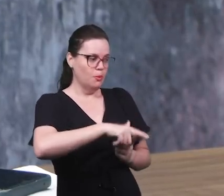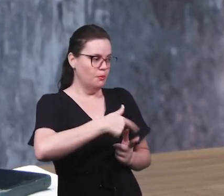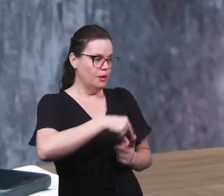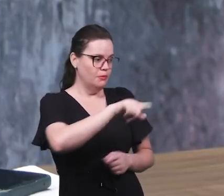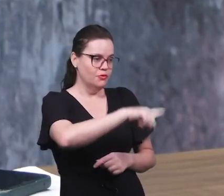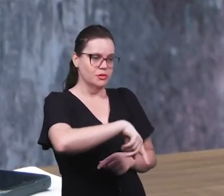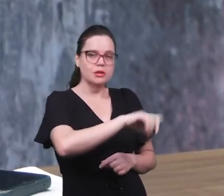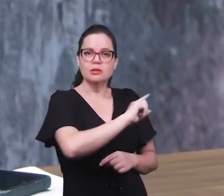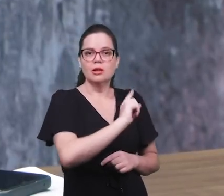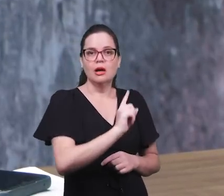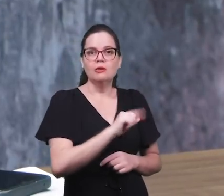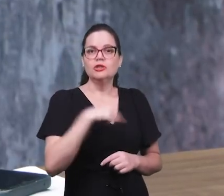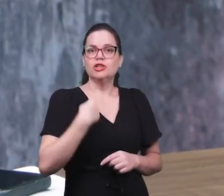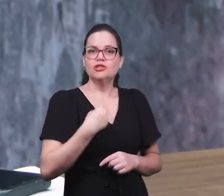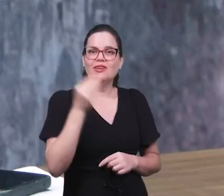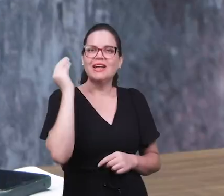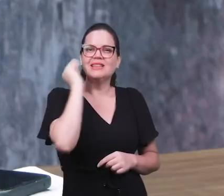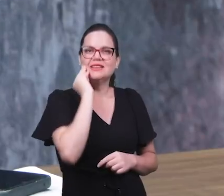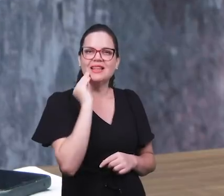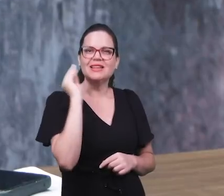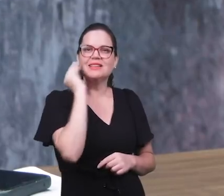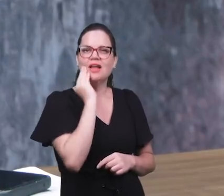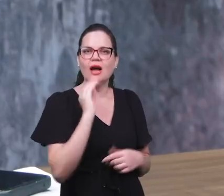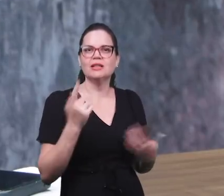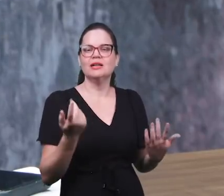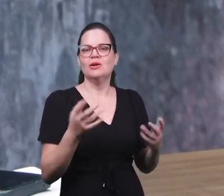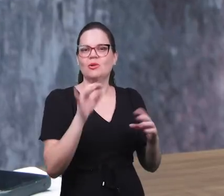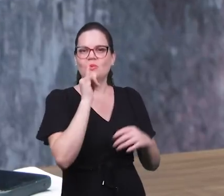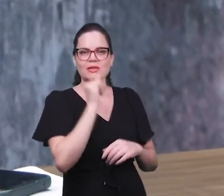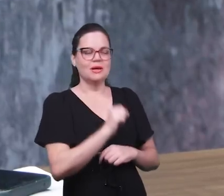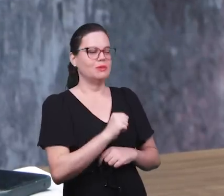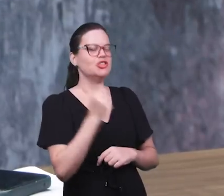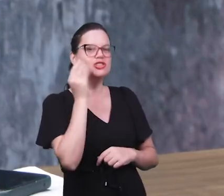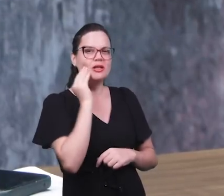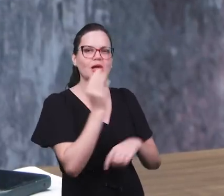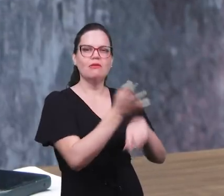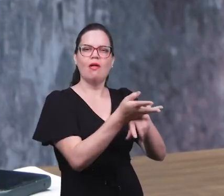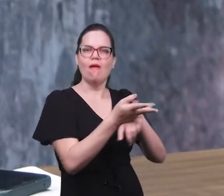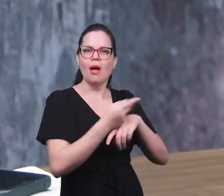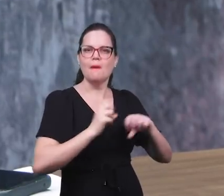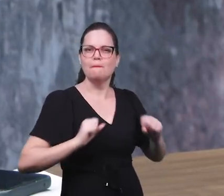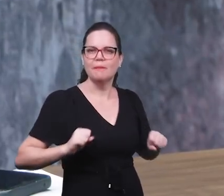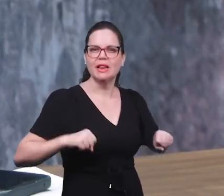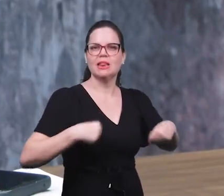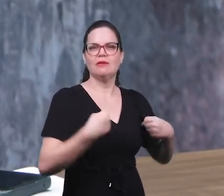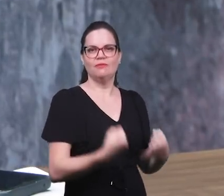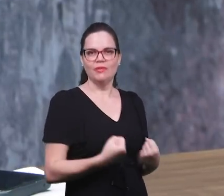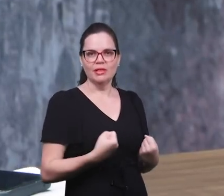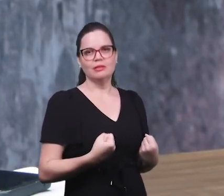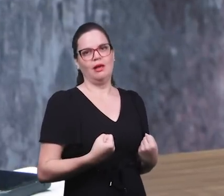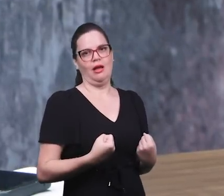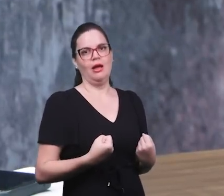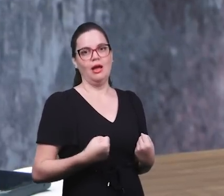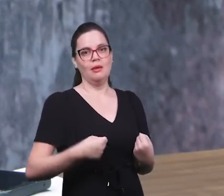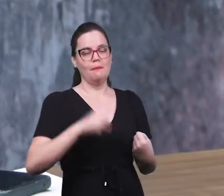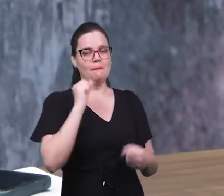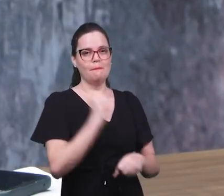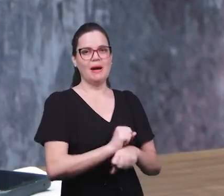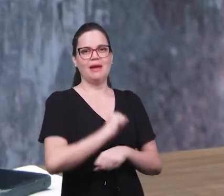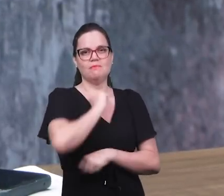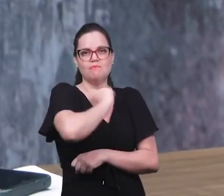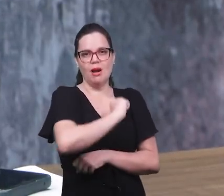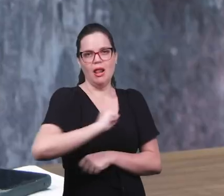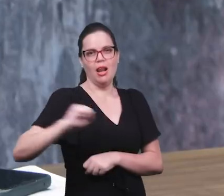textos que falavam da recomendação de orar pelas autoridades, eles vão tentar convencer, persuadir o Império de que isso não era